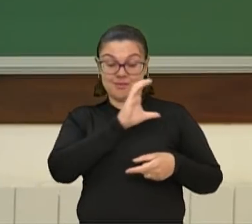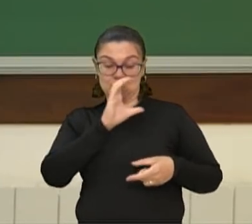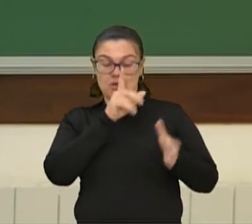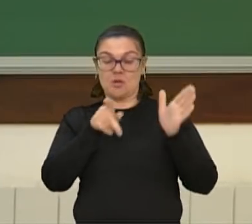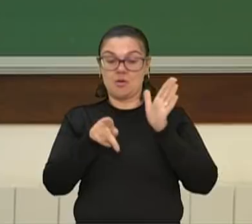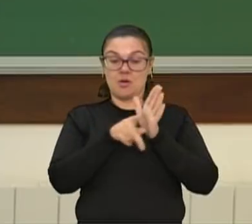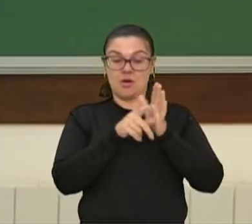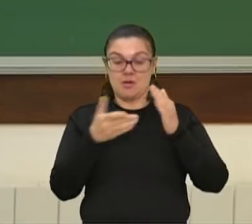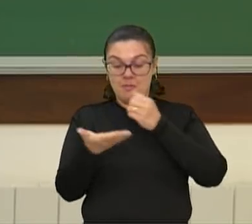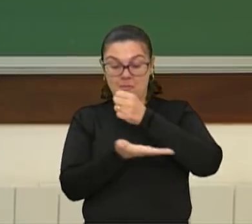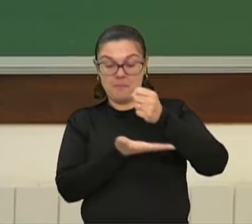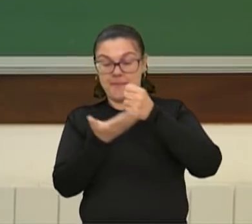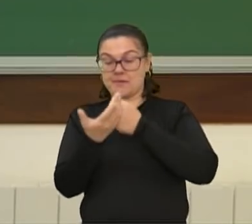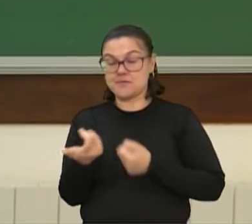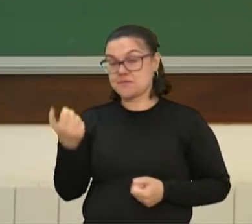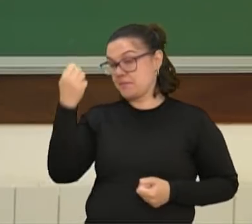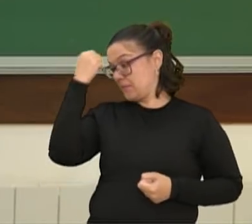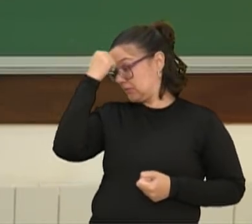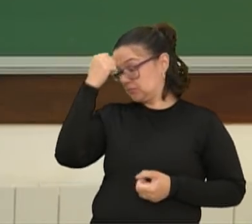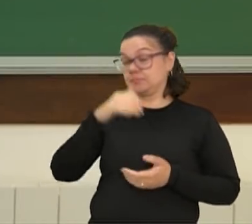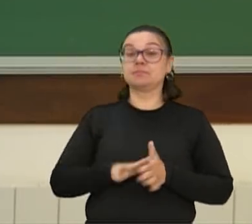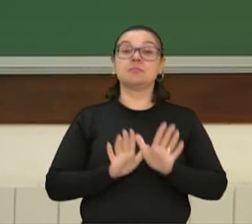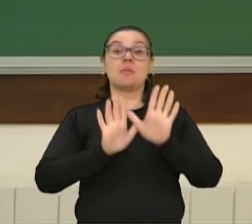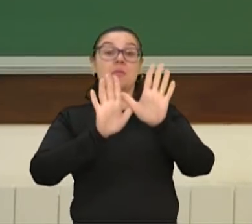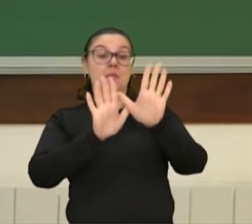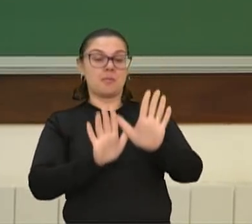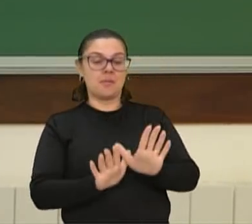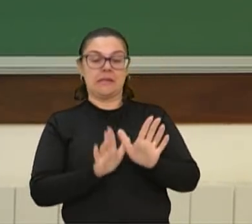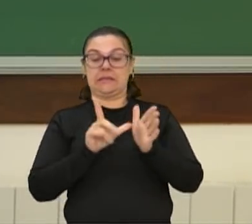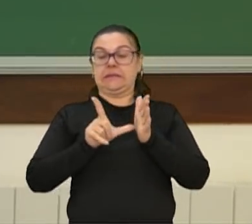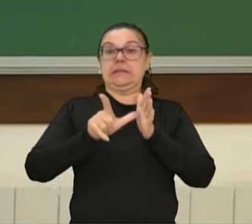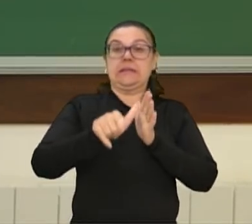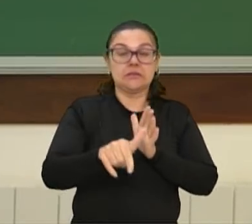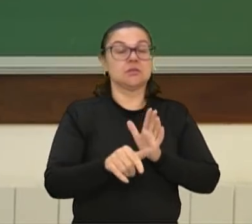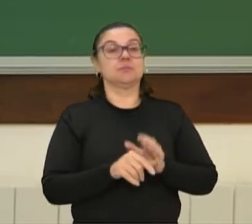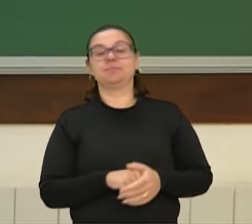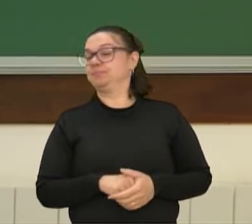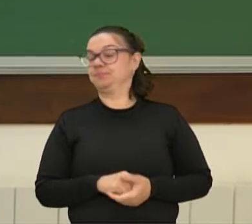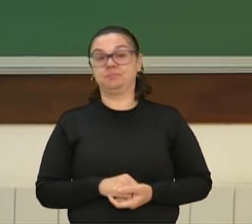se baseava em Platão. Mas isso não durou muito tempo.